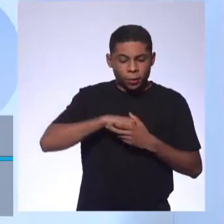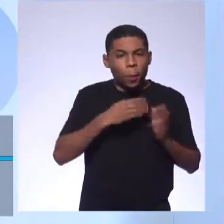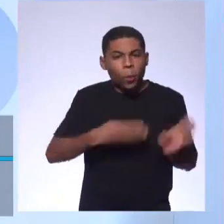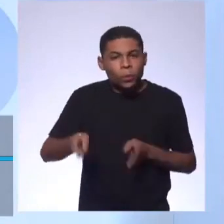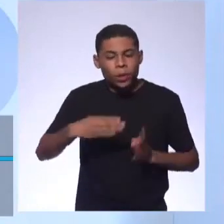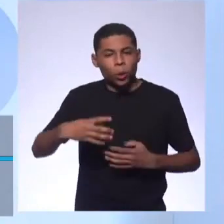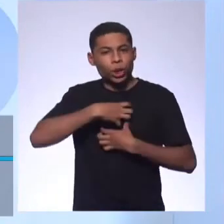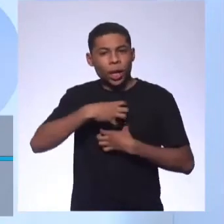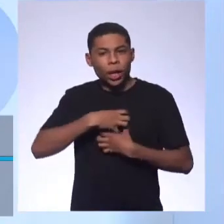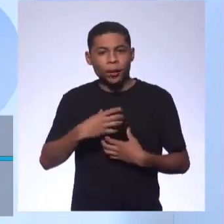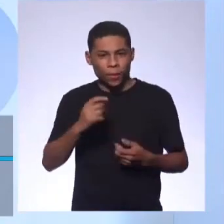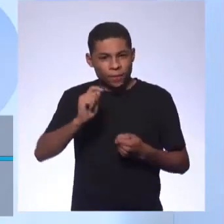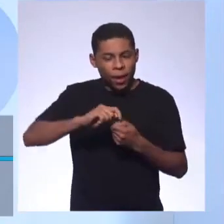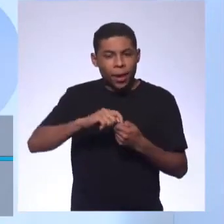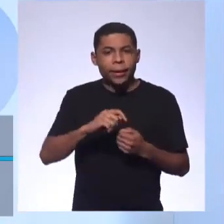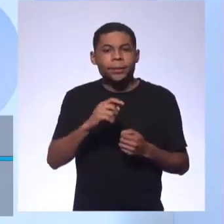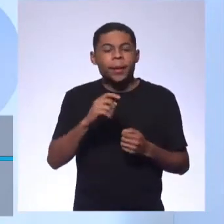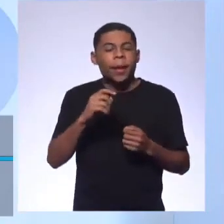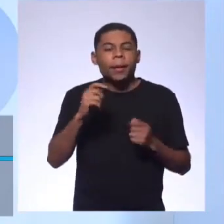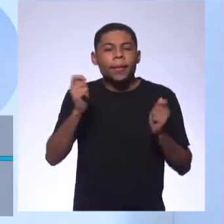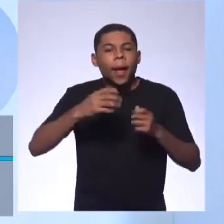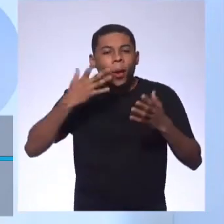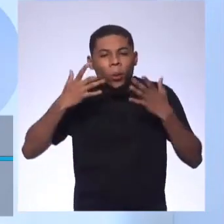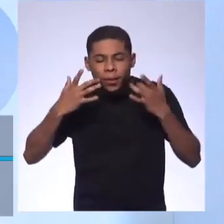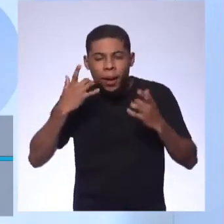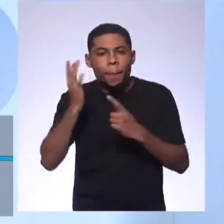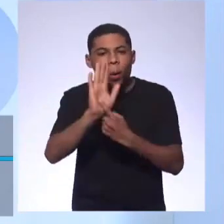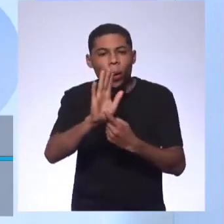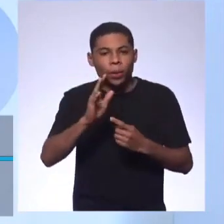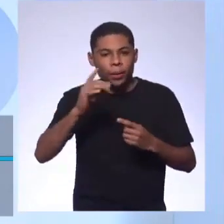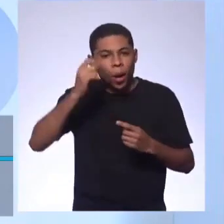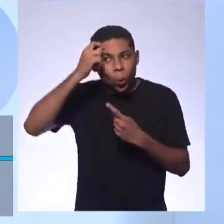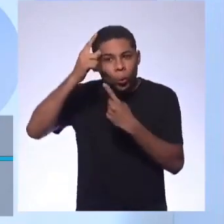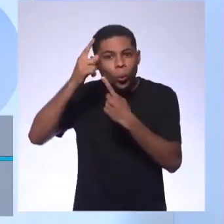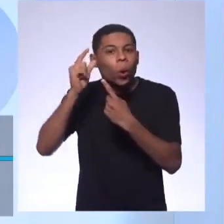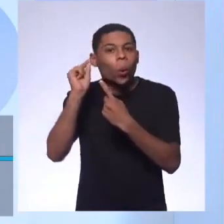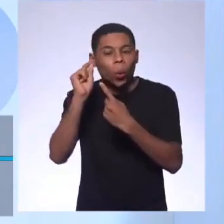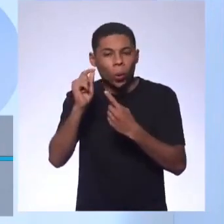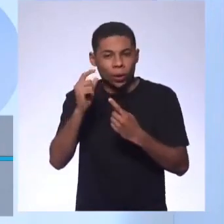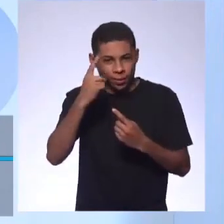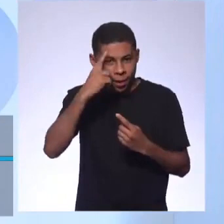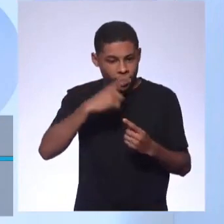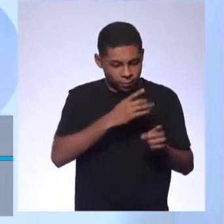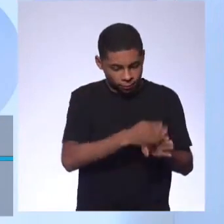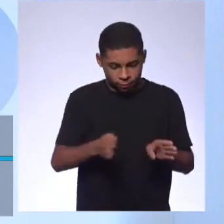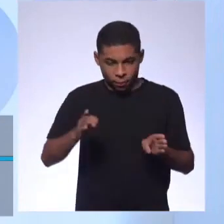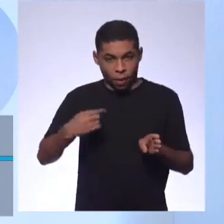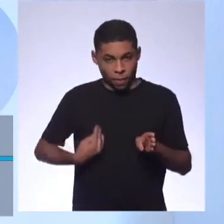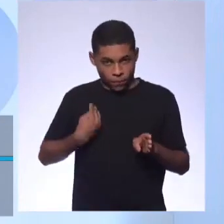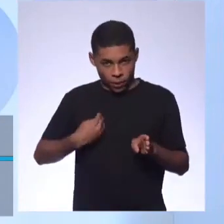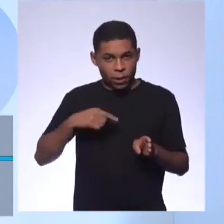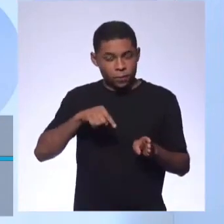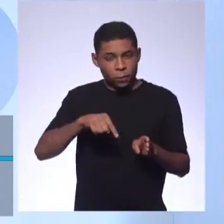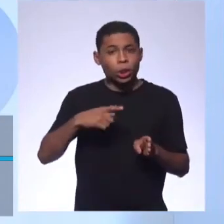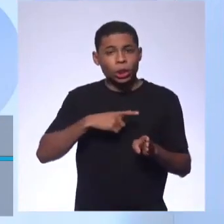muitas maneiras de ilustrar a cultura. Então, dentro do momento histórico em que eu vivo, o conjunto de crenças,